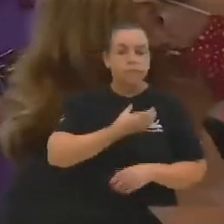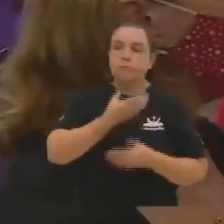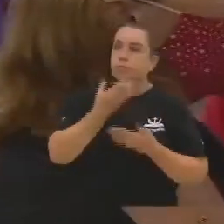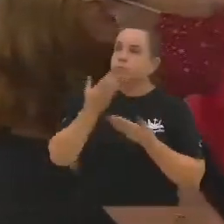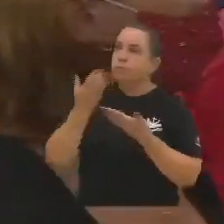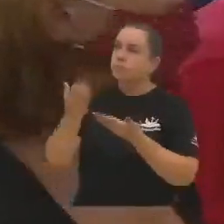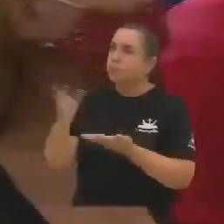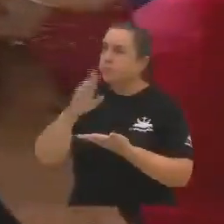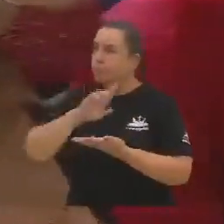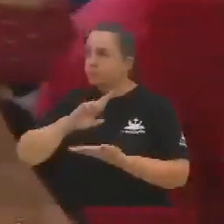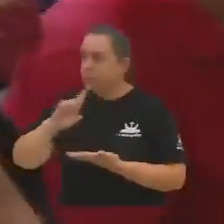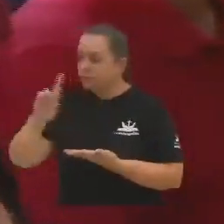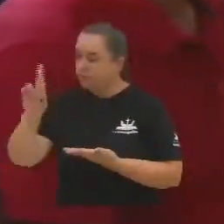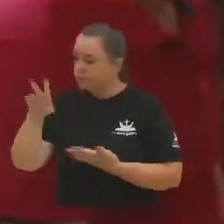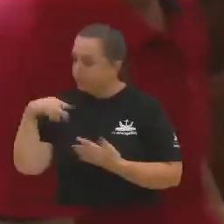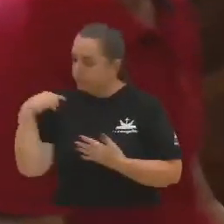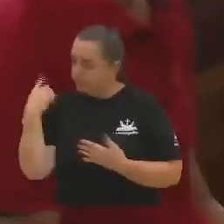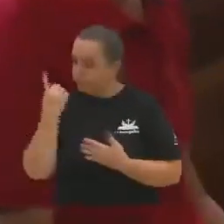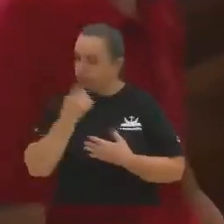Senhor,